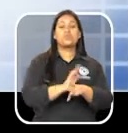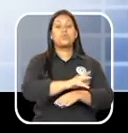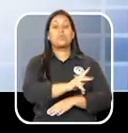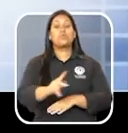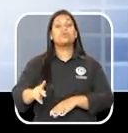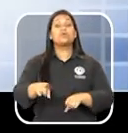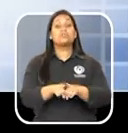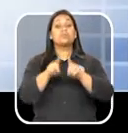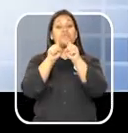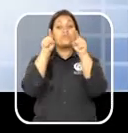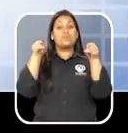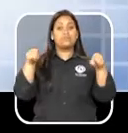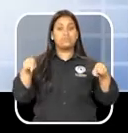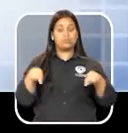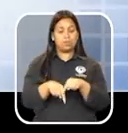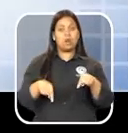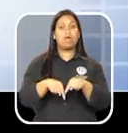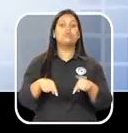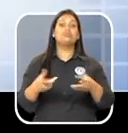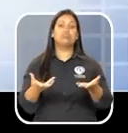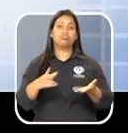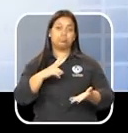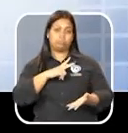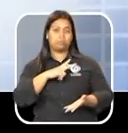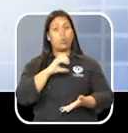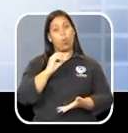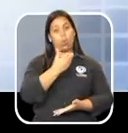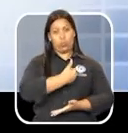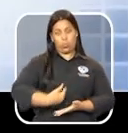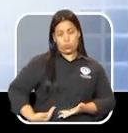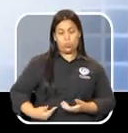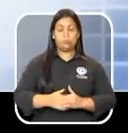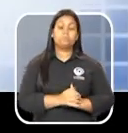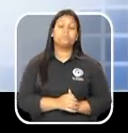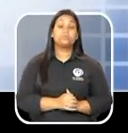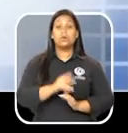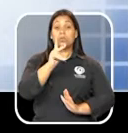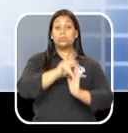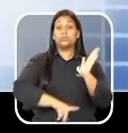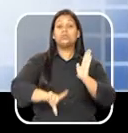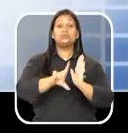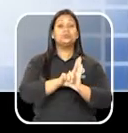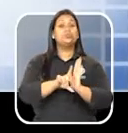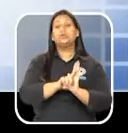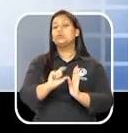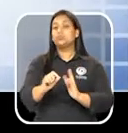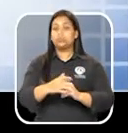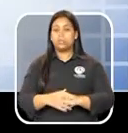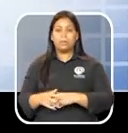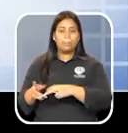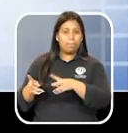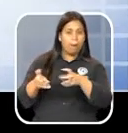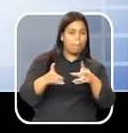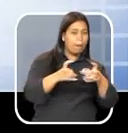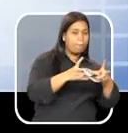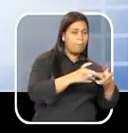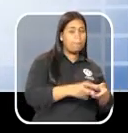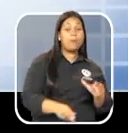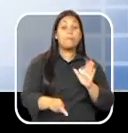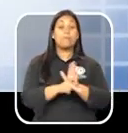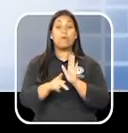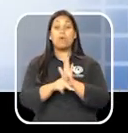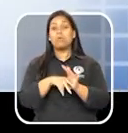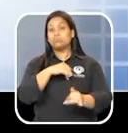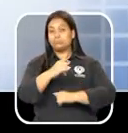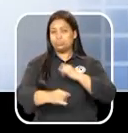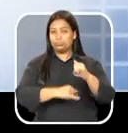socorros de professores e funcionários de estabelecimentos públicos e privados. O projeto de lei sobre a identificação de áreas